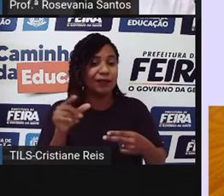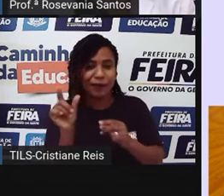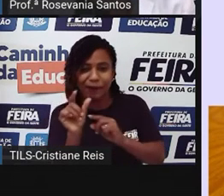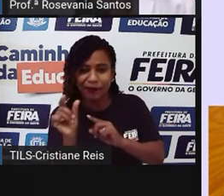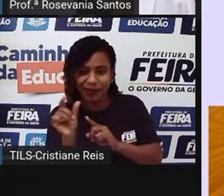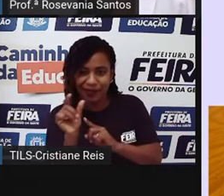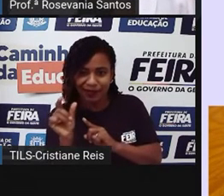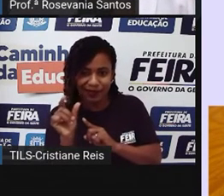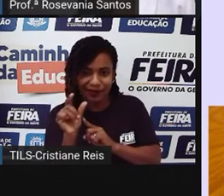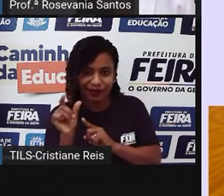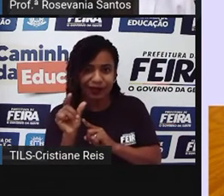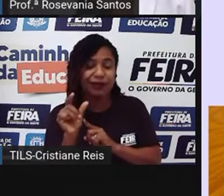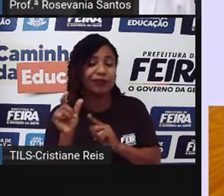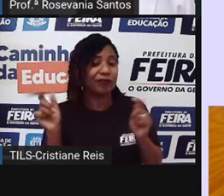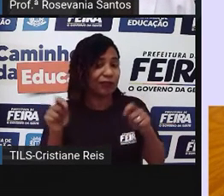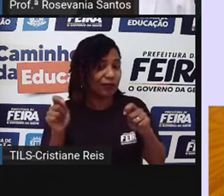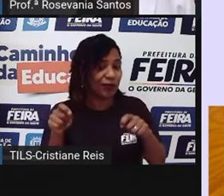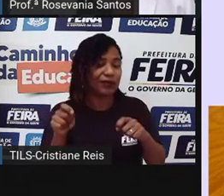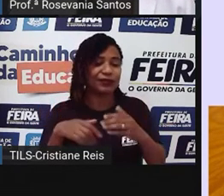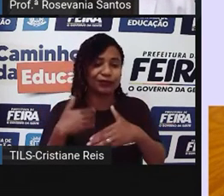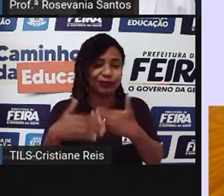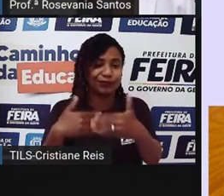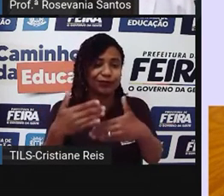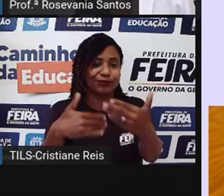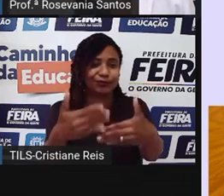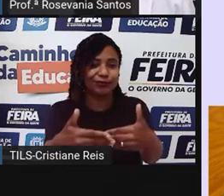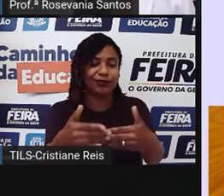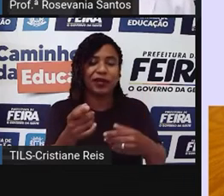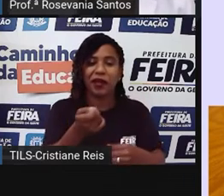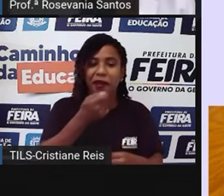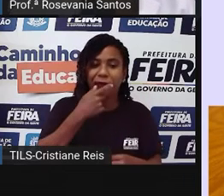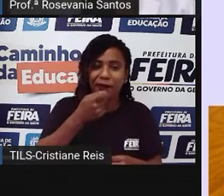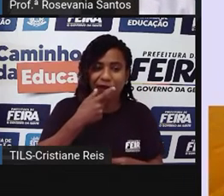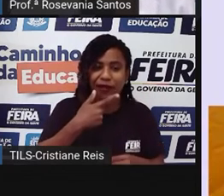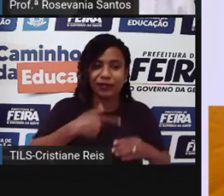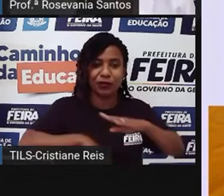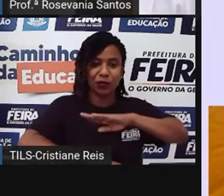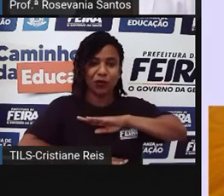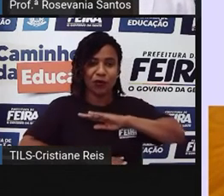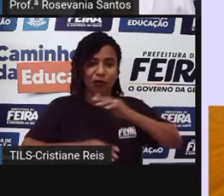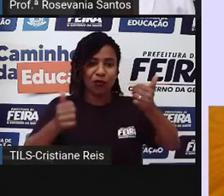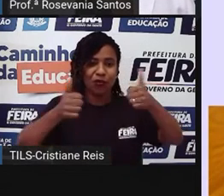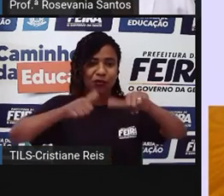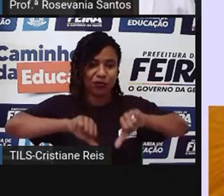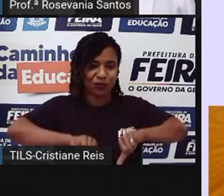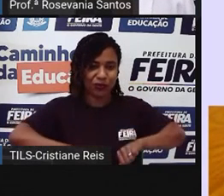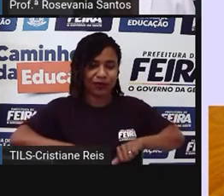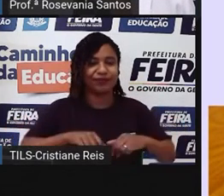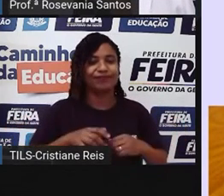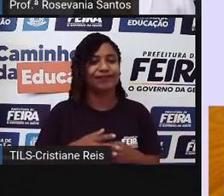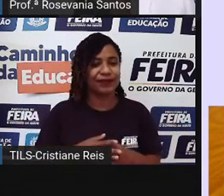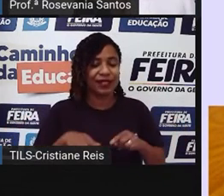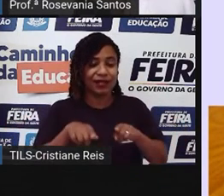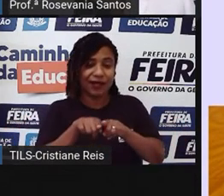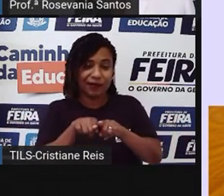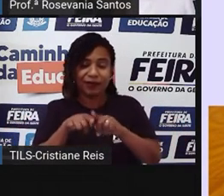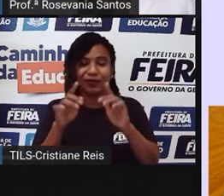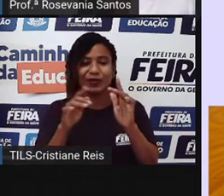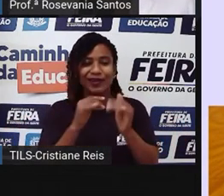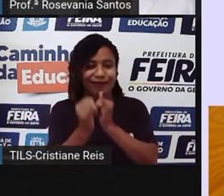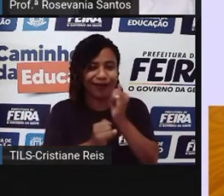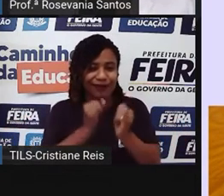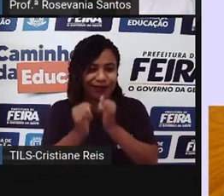vai gerar um problema depois, tanto no uso dos remédios, como no excesso, né, nesses